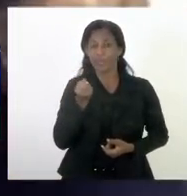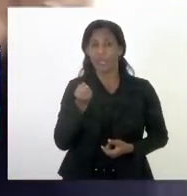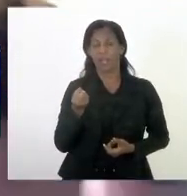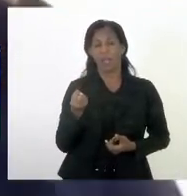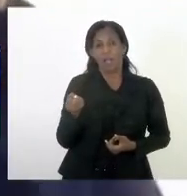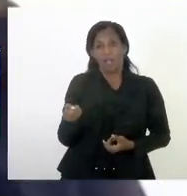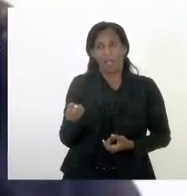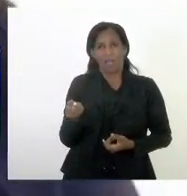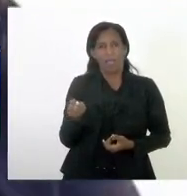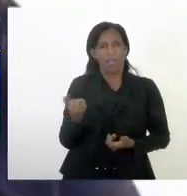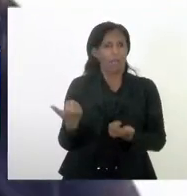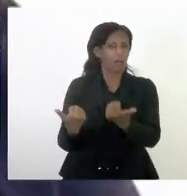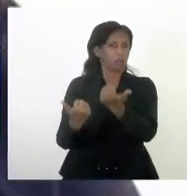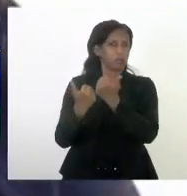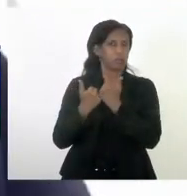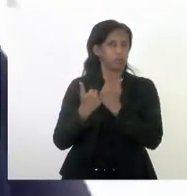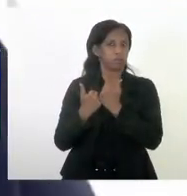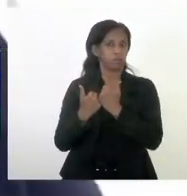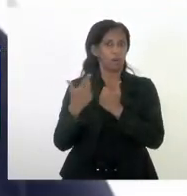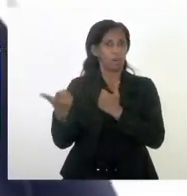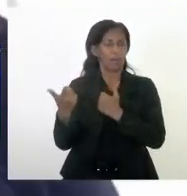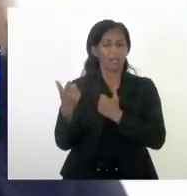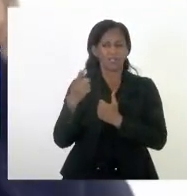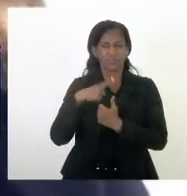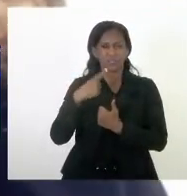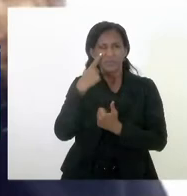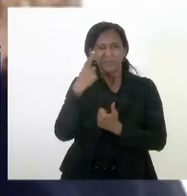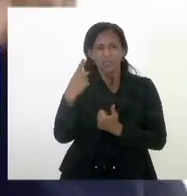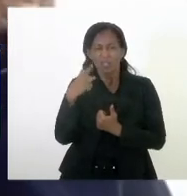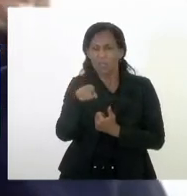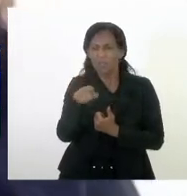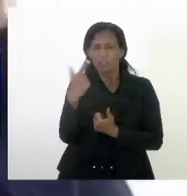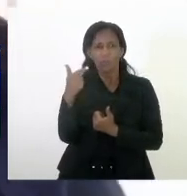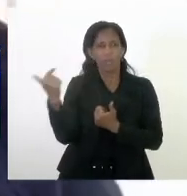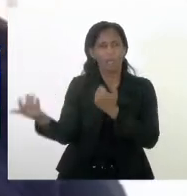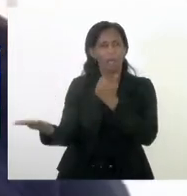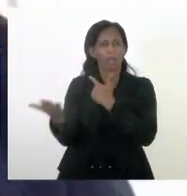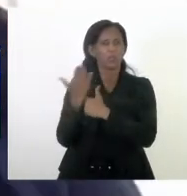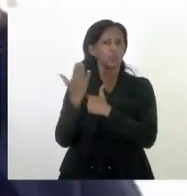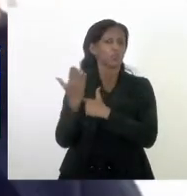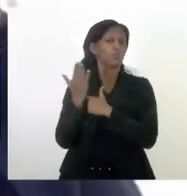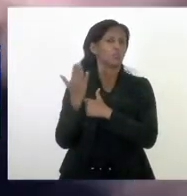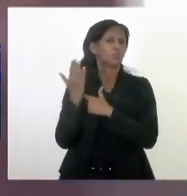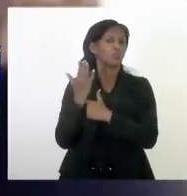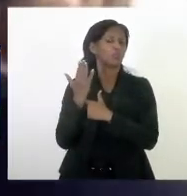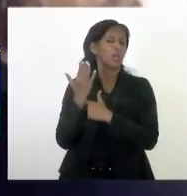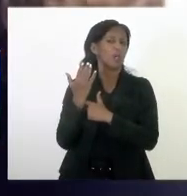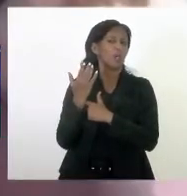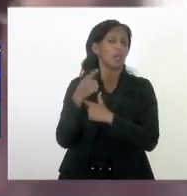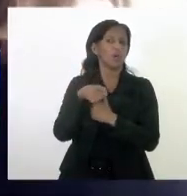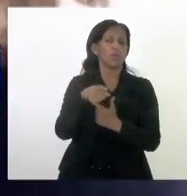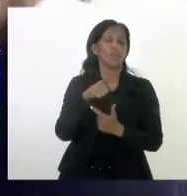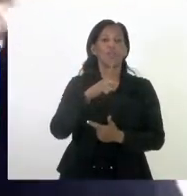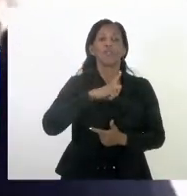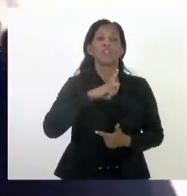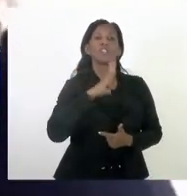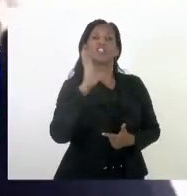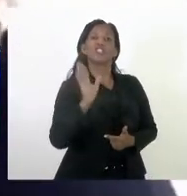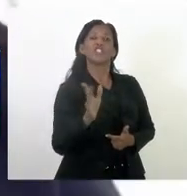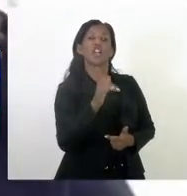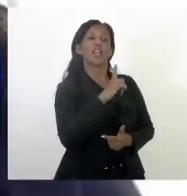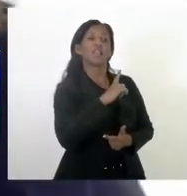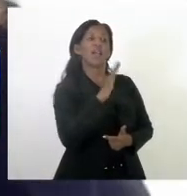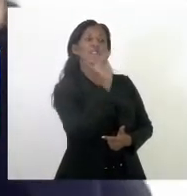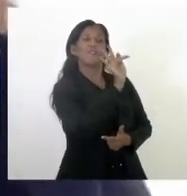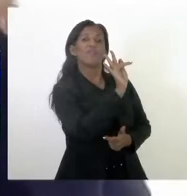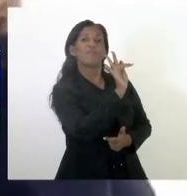federal, mas que ouviram como justificativa para não receber o nosso auxílio estadual o fato de estarem recebendo o auxílio